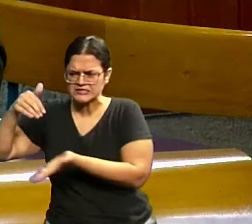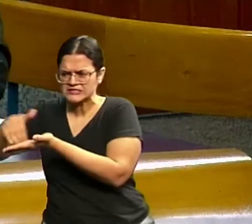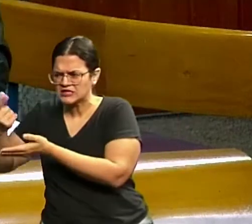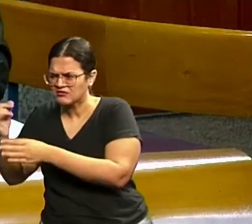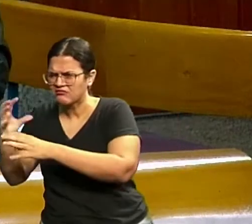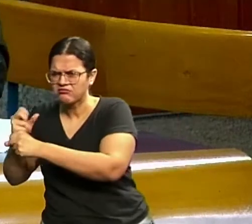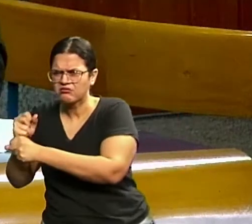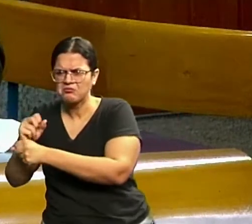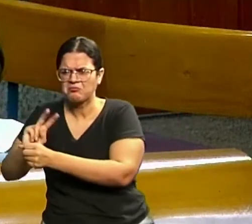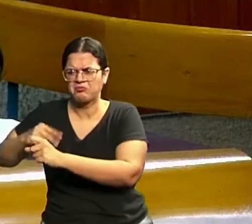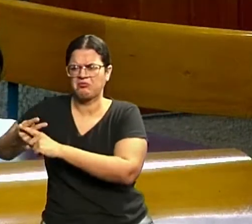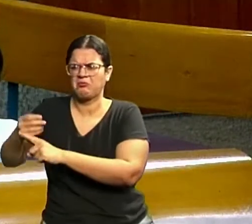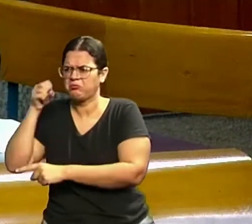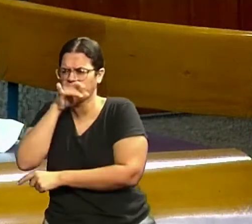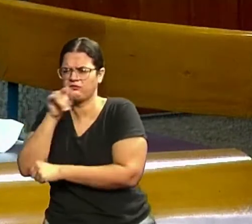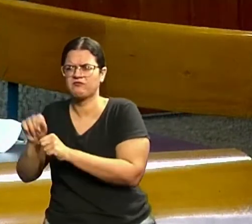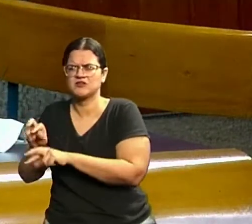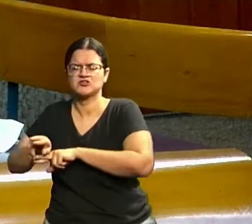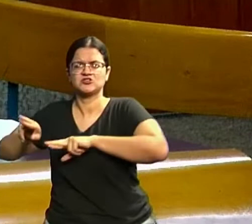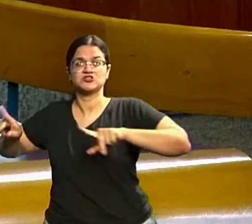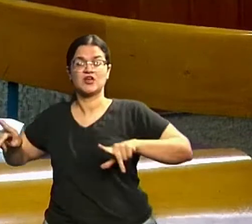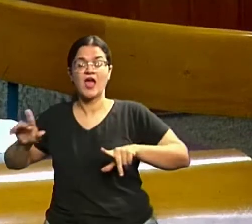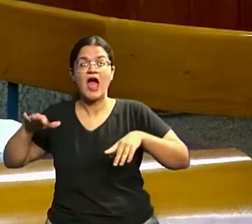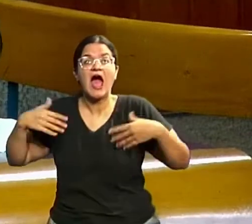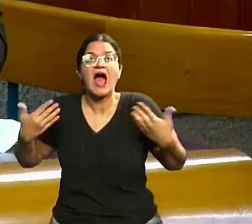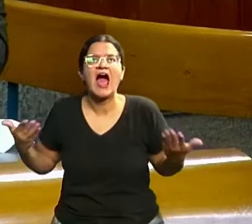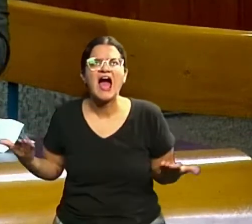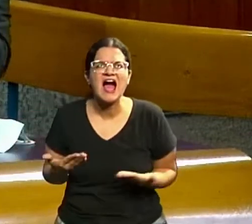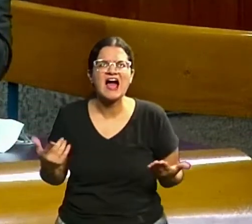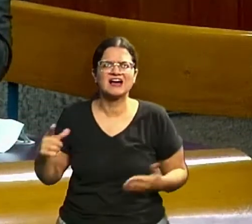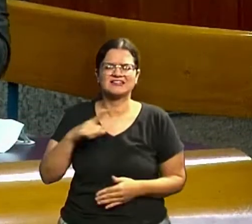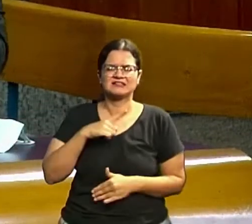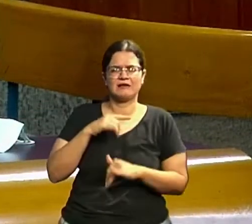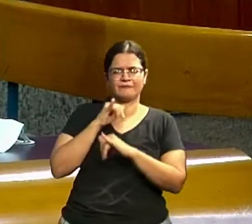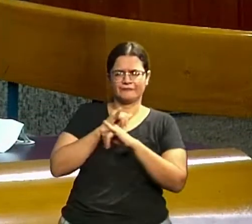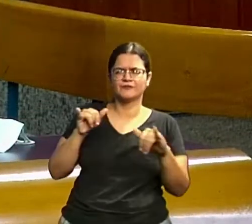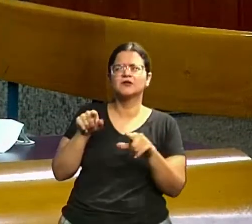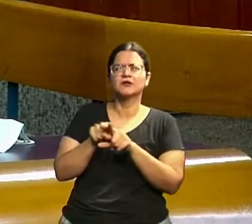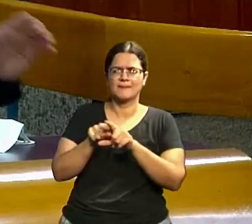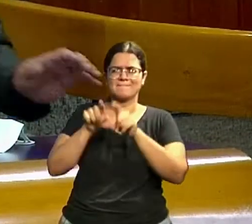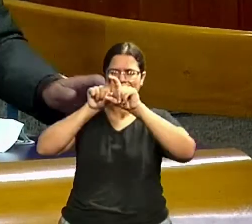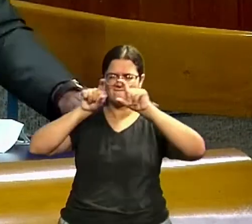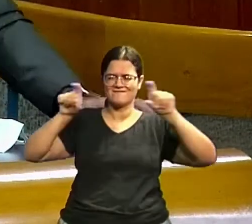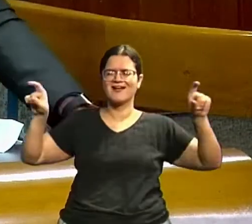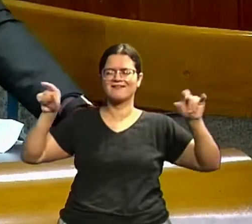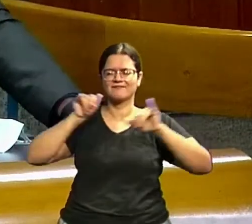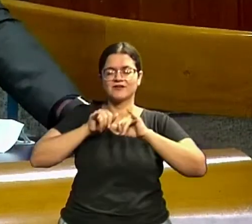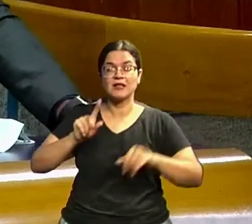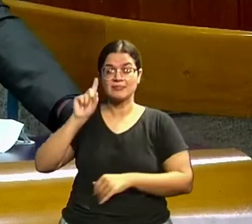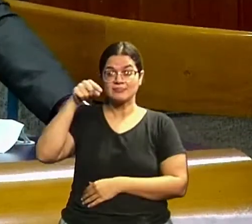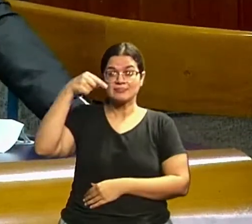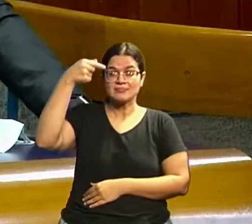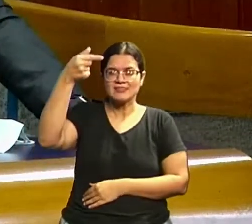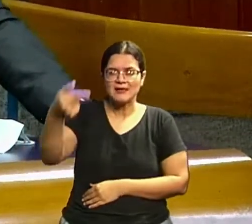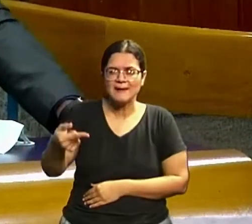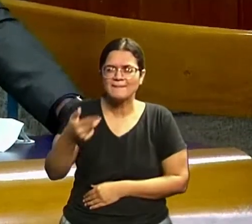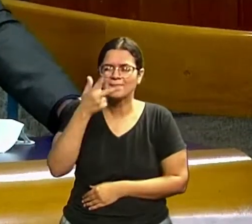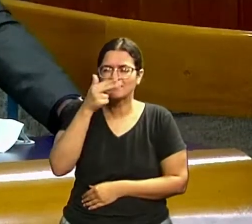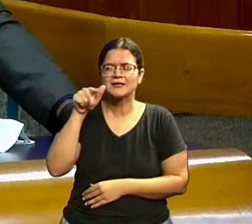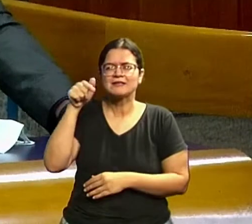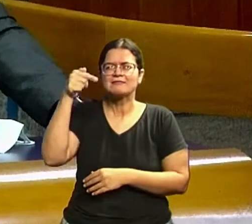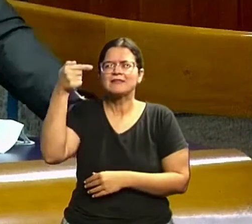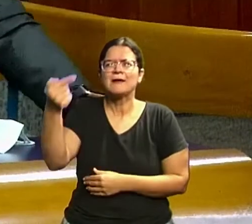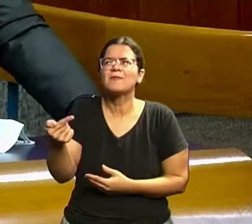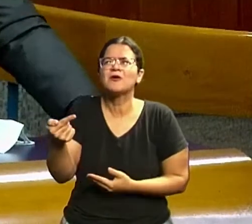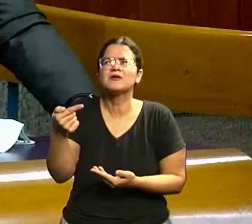de Finanças está fazendo outra. E aí agora, tem um ditado também que ele é muito correto, depois que a onça está